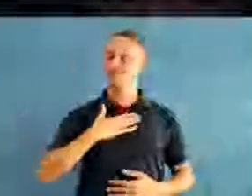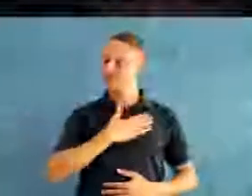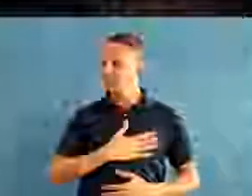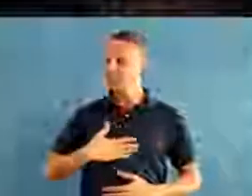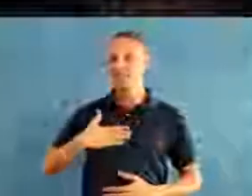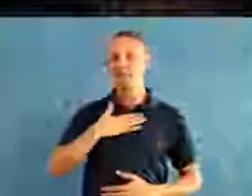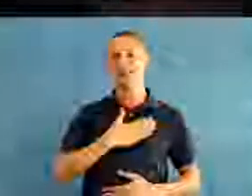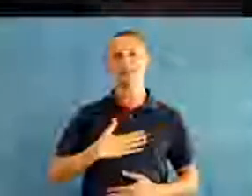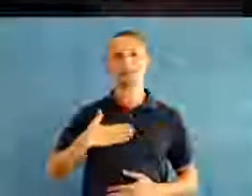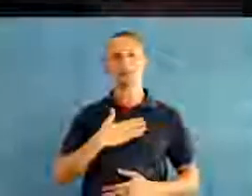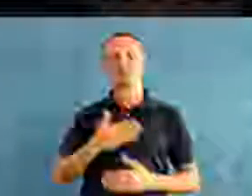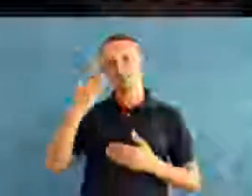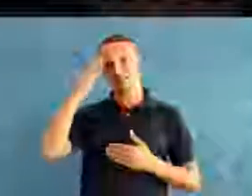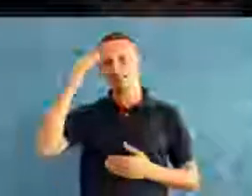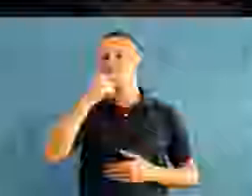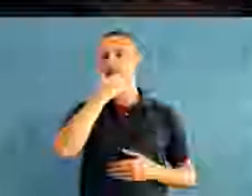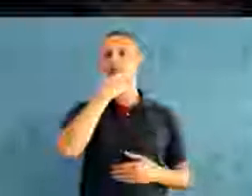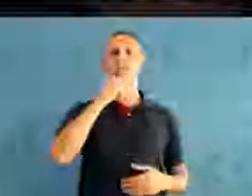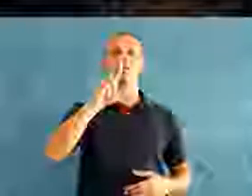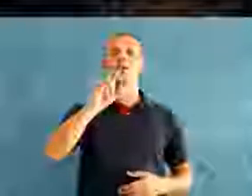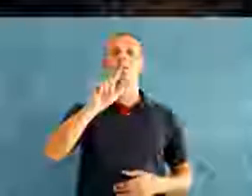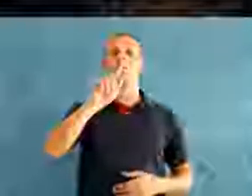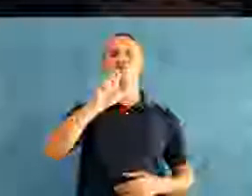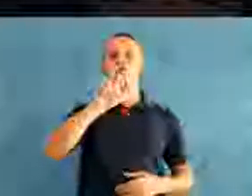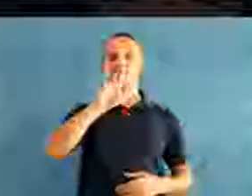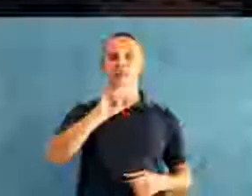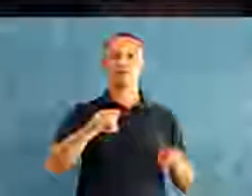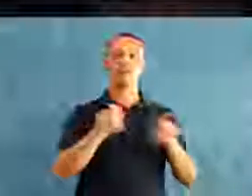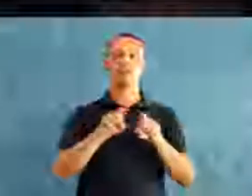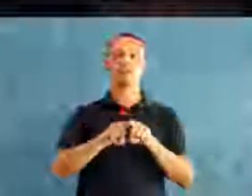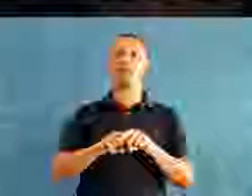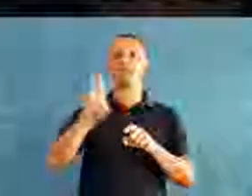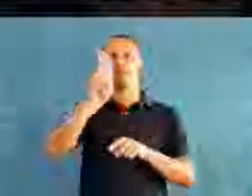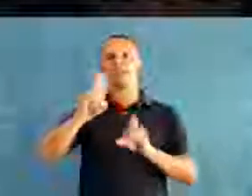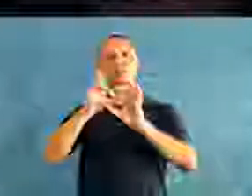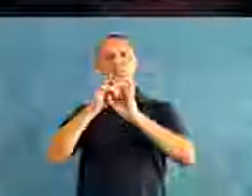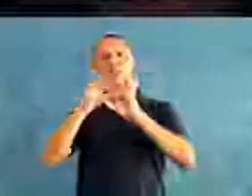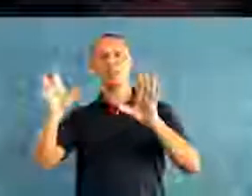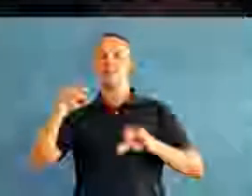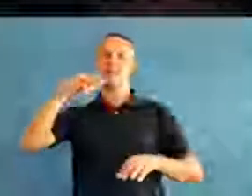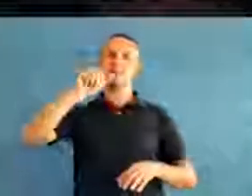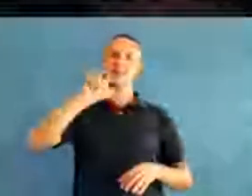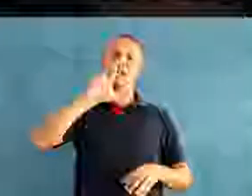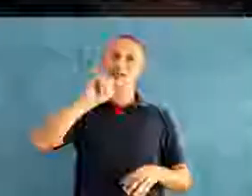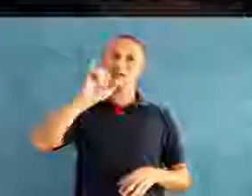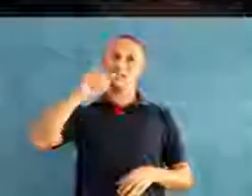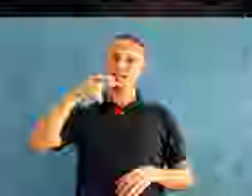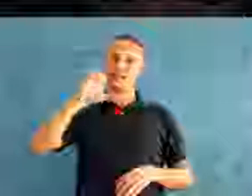agradecendo Rogério, reitor da Universidade Livre, Marinês, Flávia Queiroz,